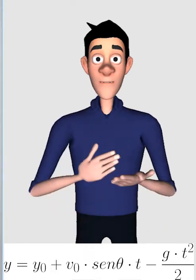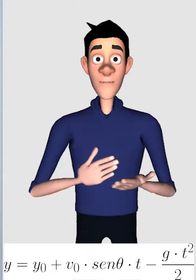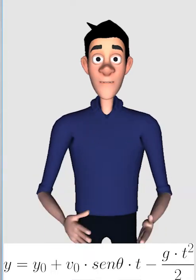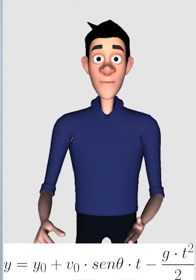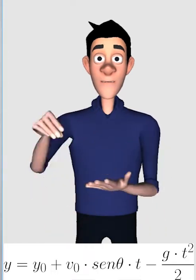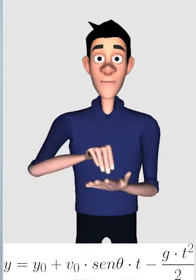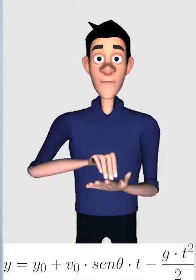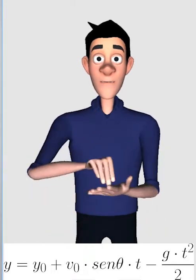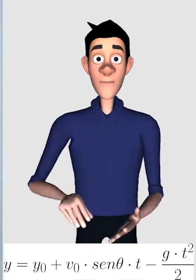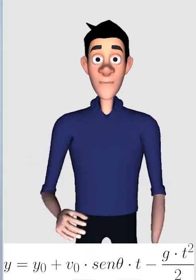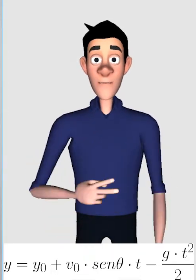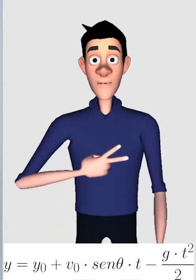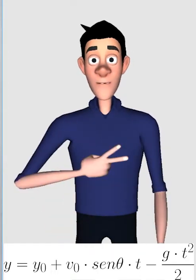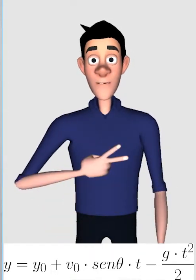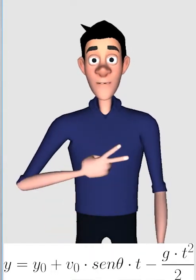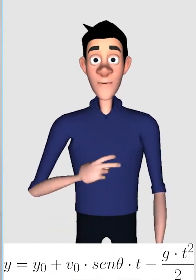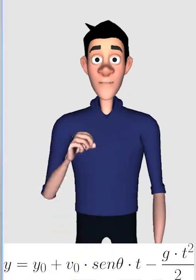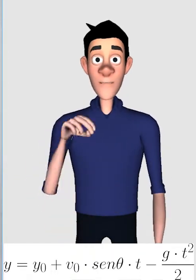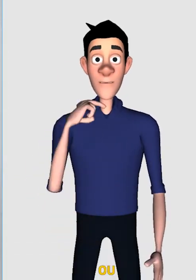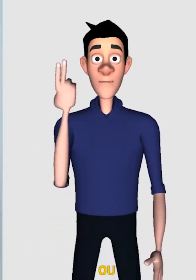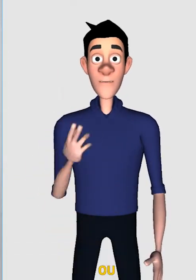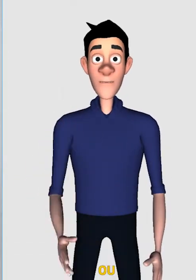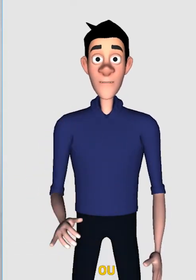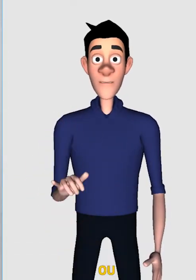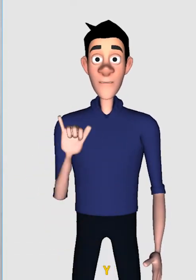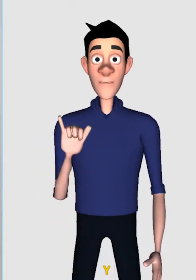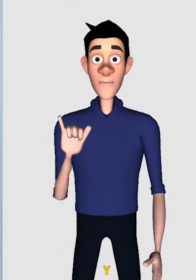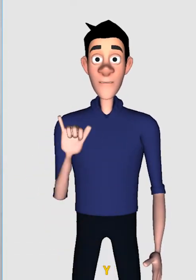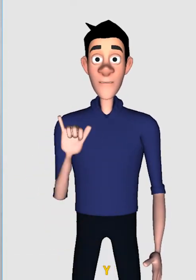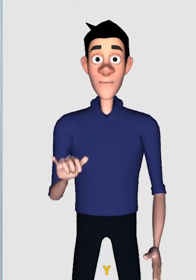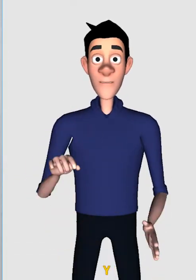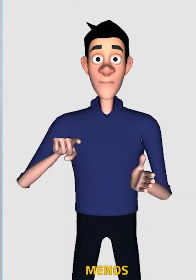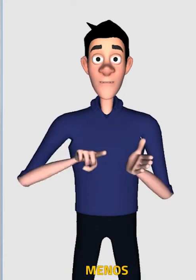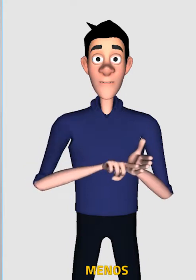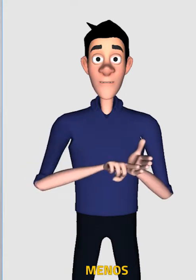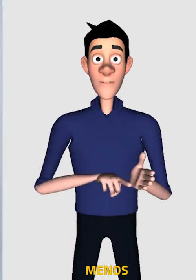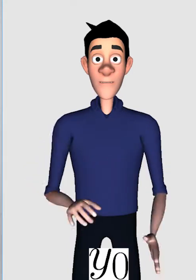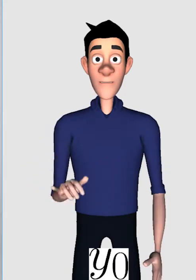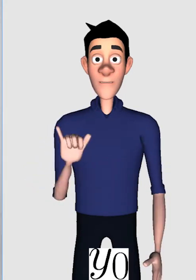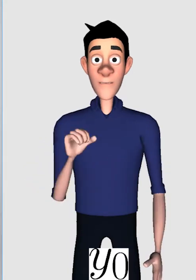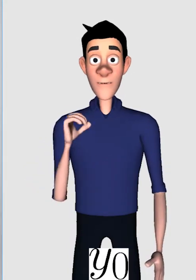V0 seno de θt. Tá vendo que tem um t aqui e outro t aqui?